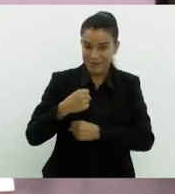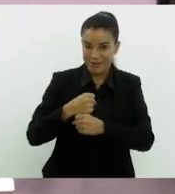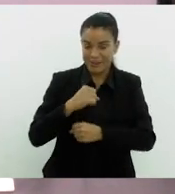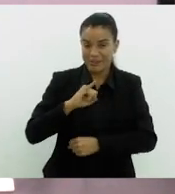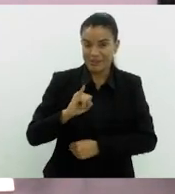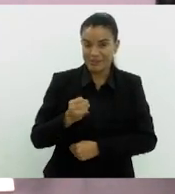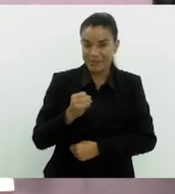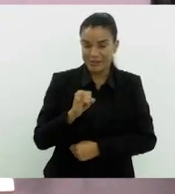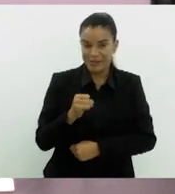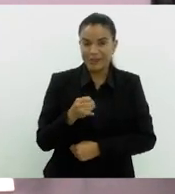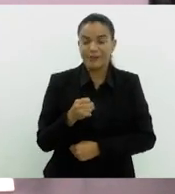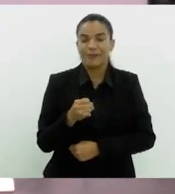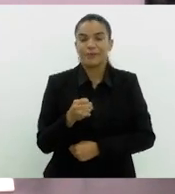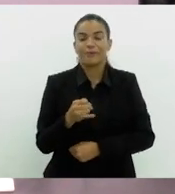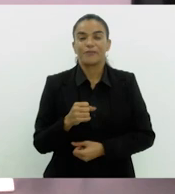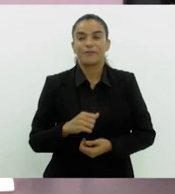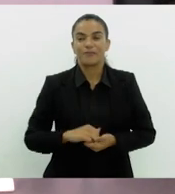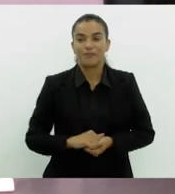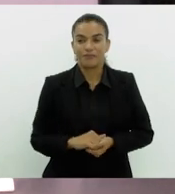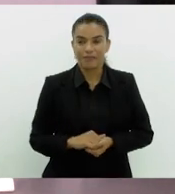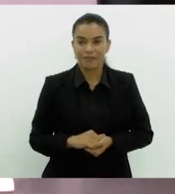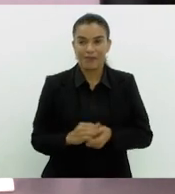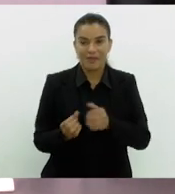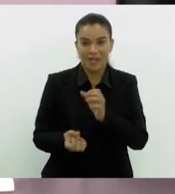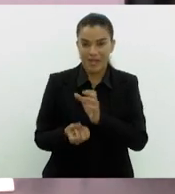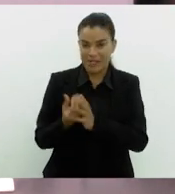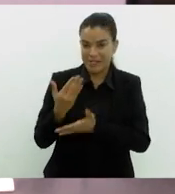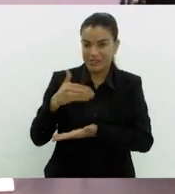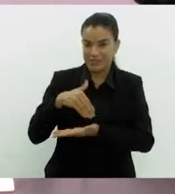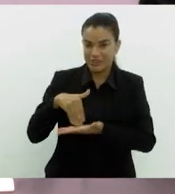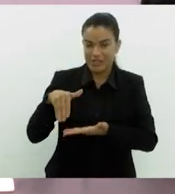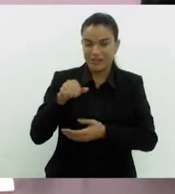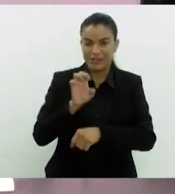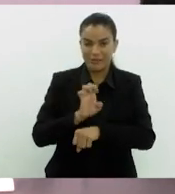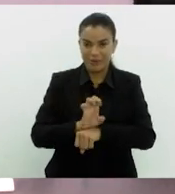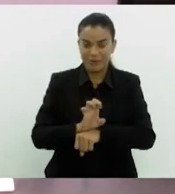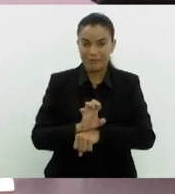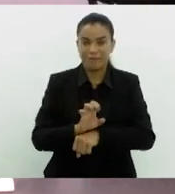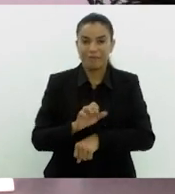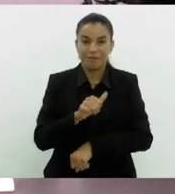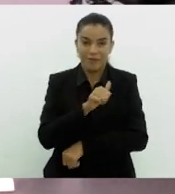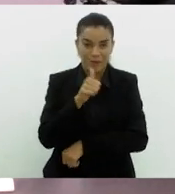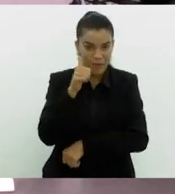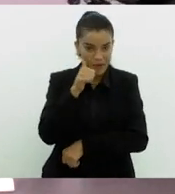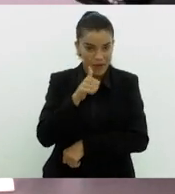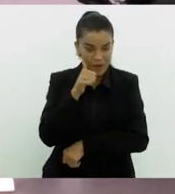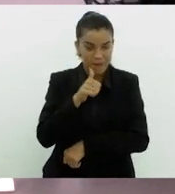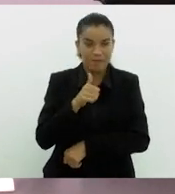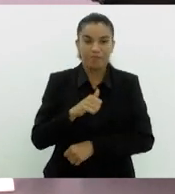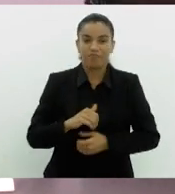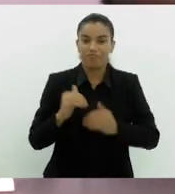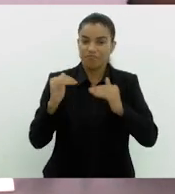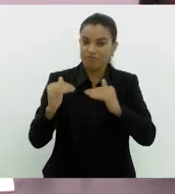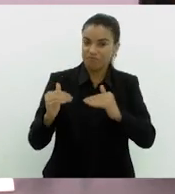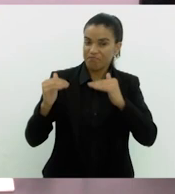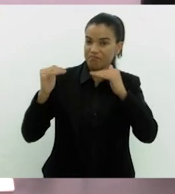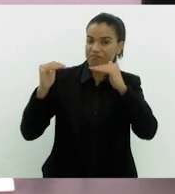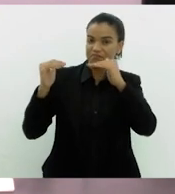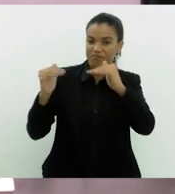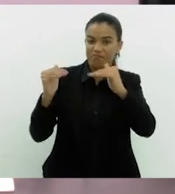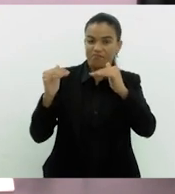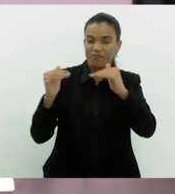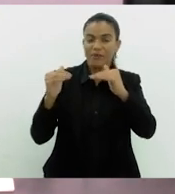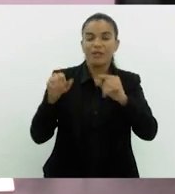nós fomos, então, tem a criação da Secretaria de Estado da Mulher, o que nos coloca no primeiro escalão do governo e de